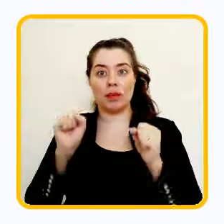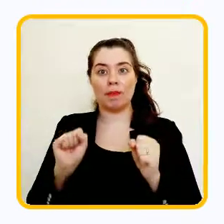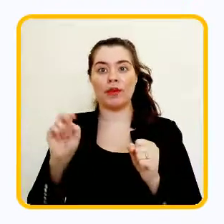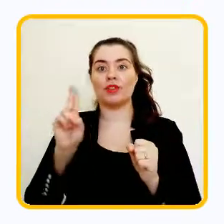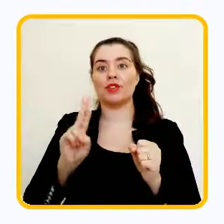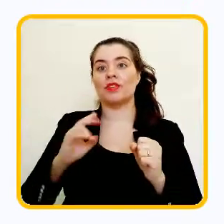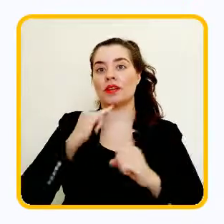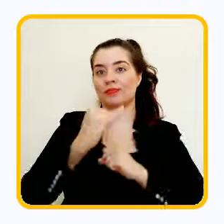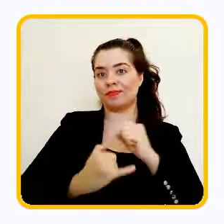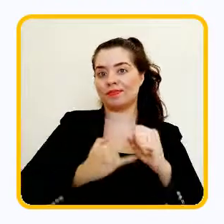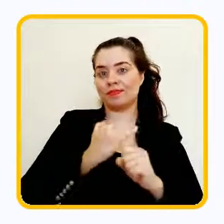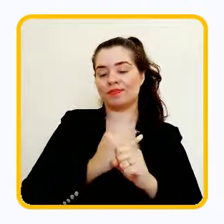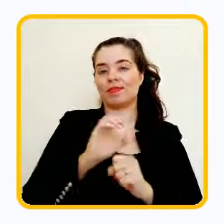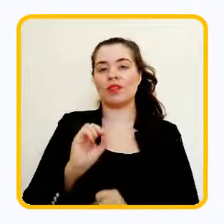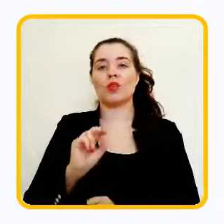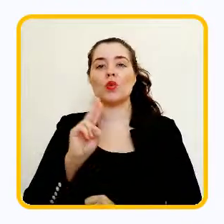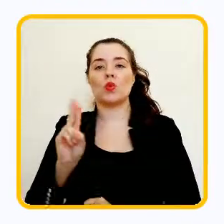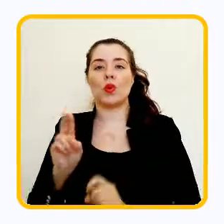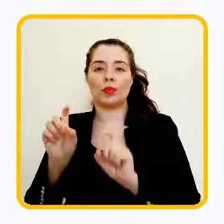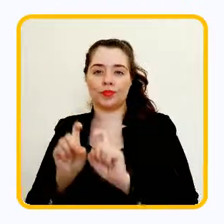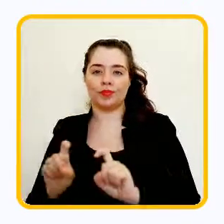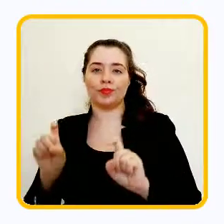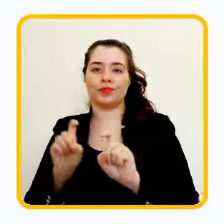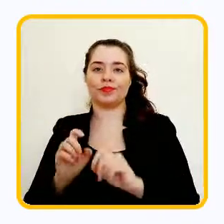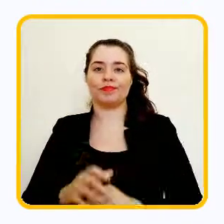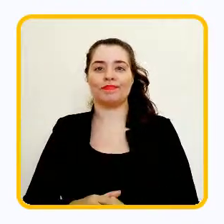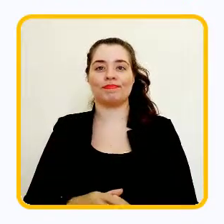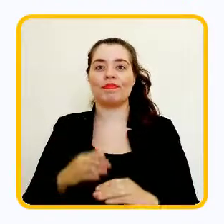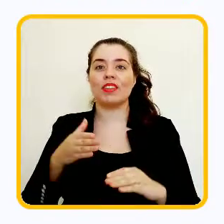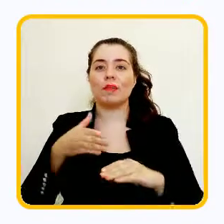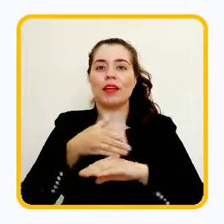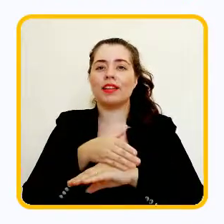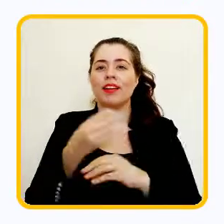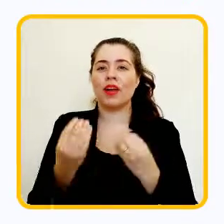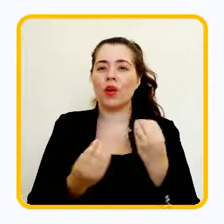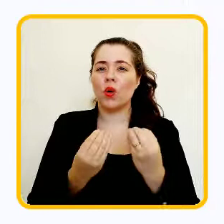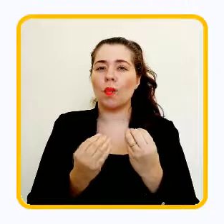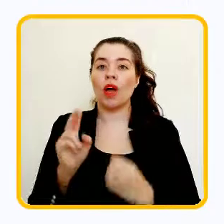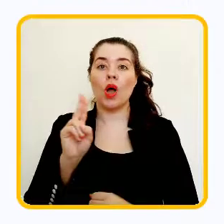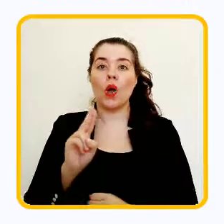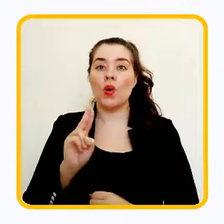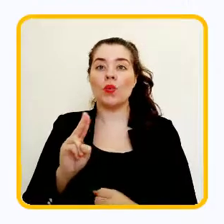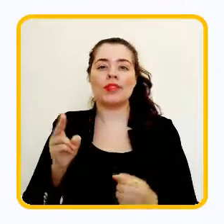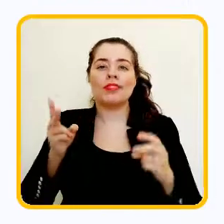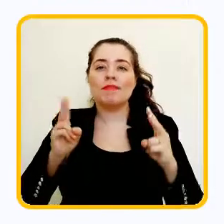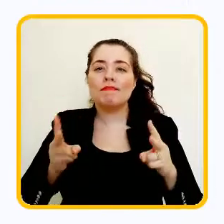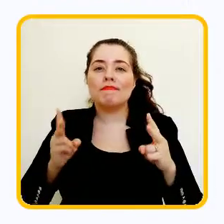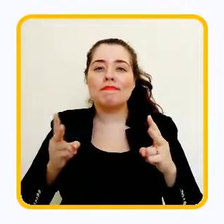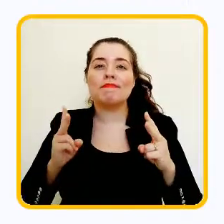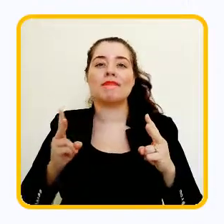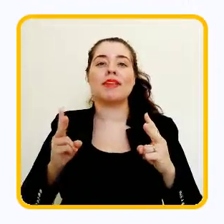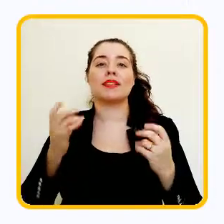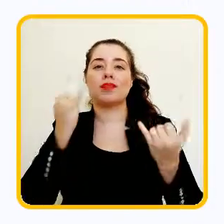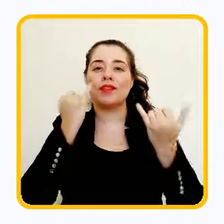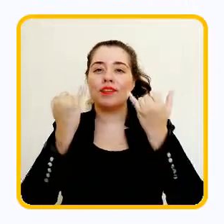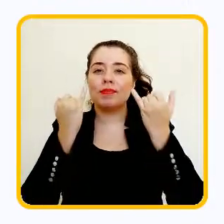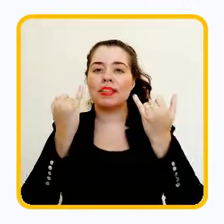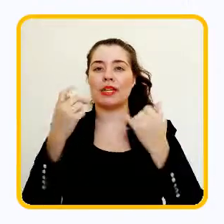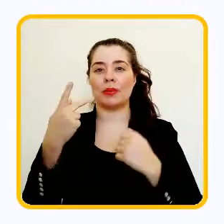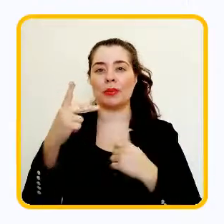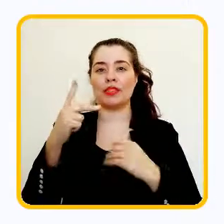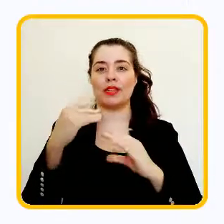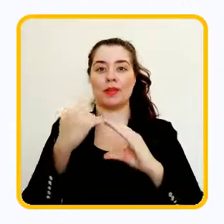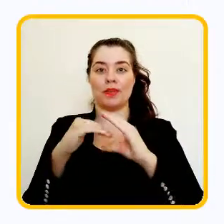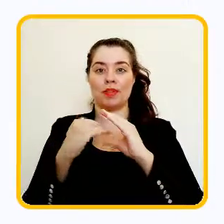mais de 20 aplicações que podem ser utilizadas via web ou desktop. Para acessar, basta utilizar os